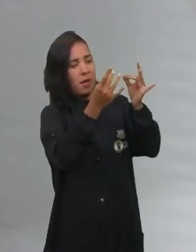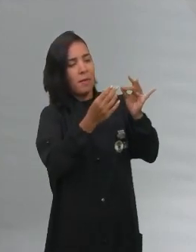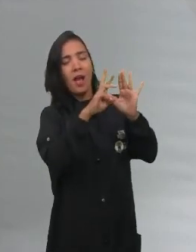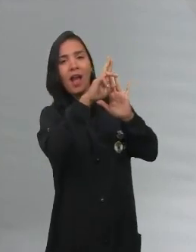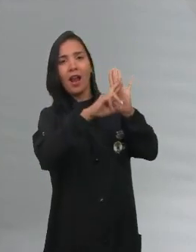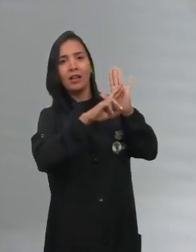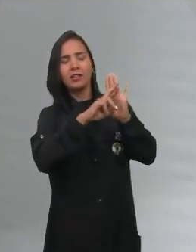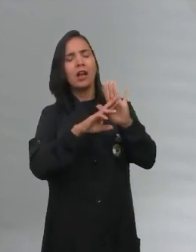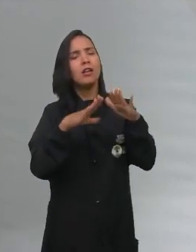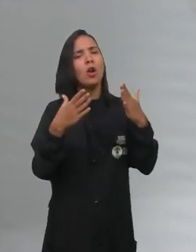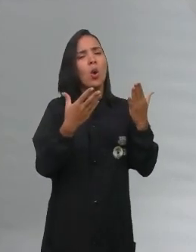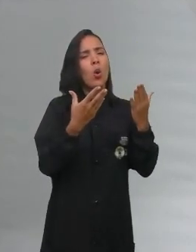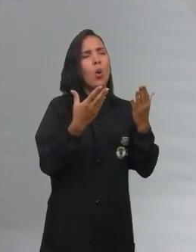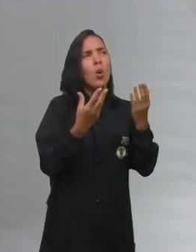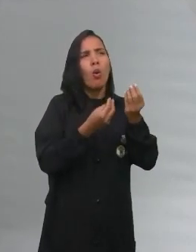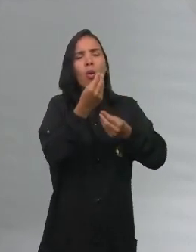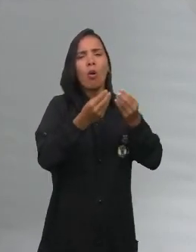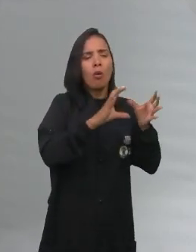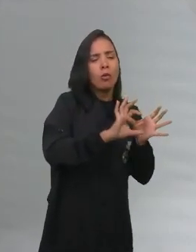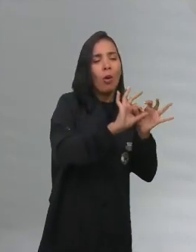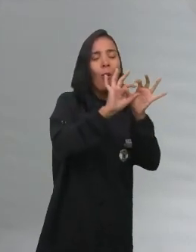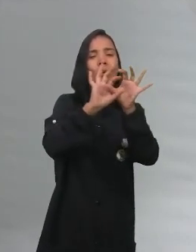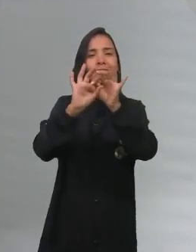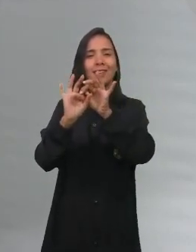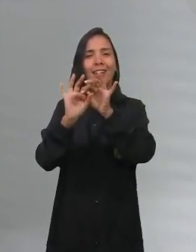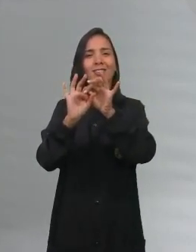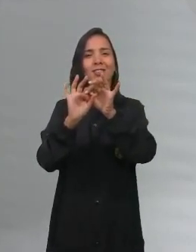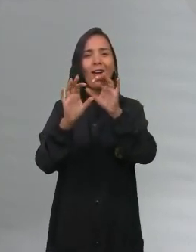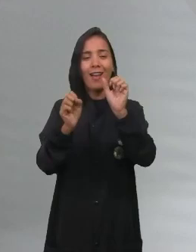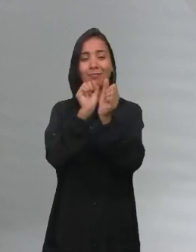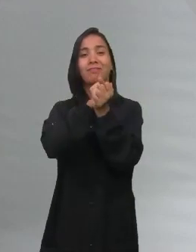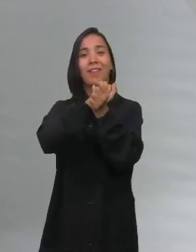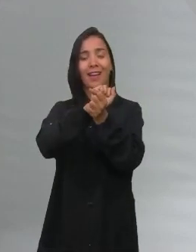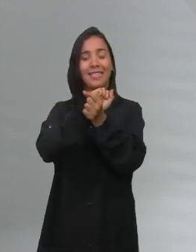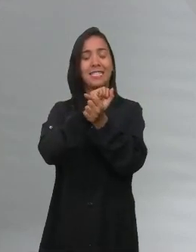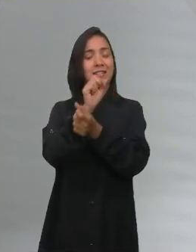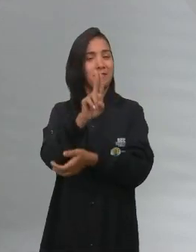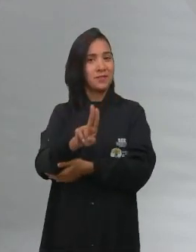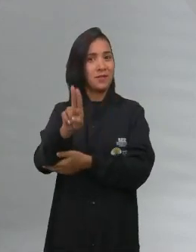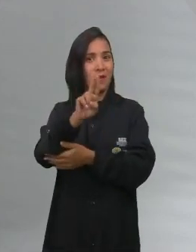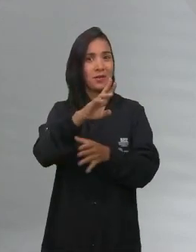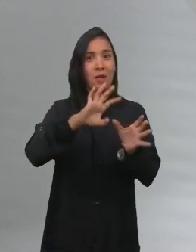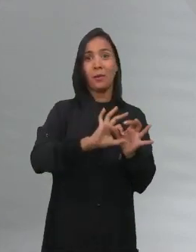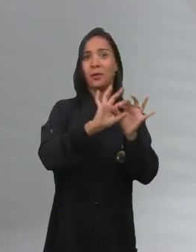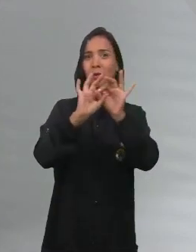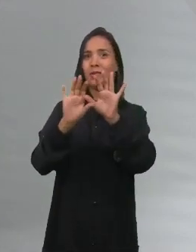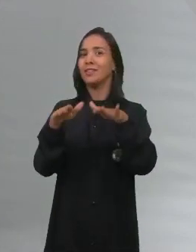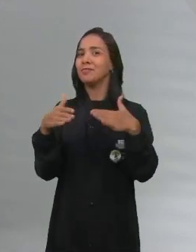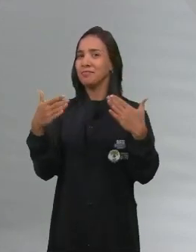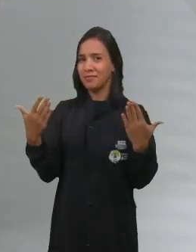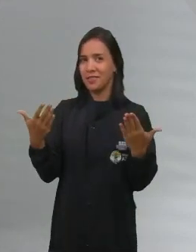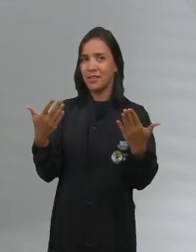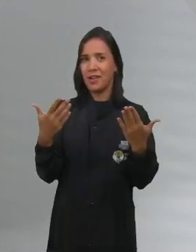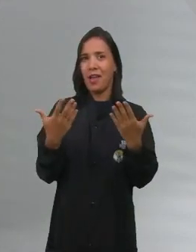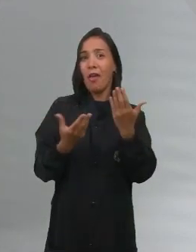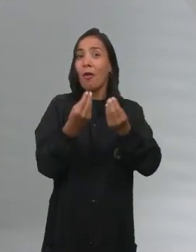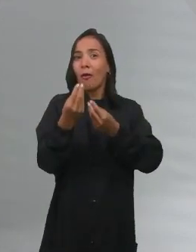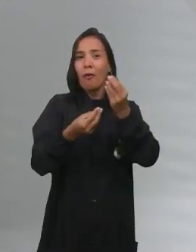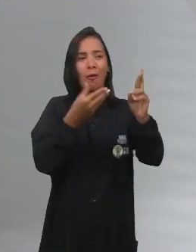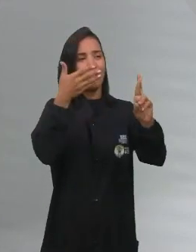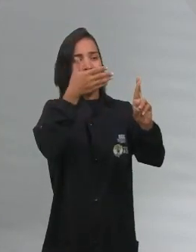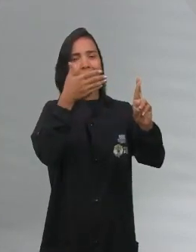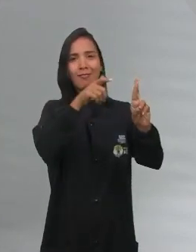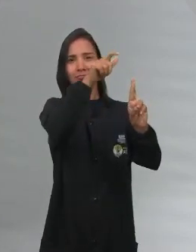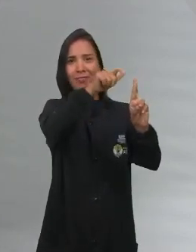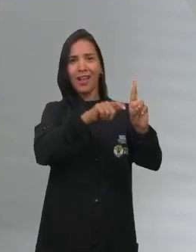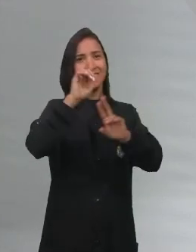é abordada? Lembra do tema da nossa aula, a representação do negro na literatura